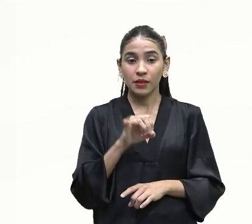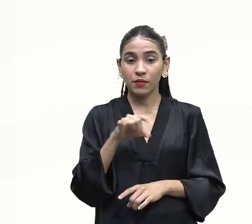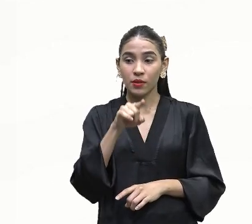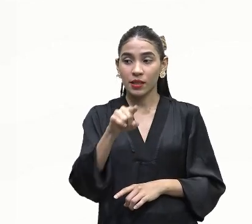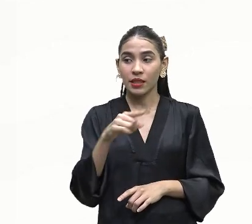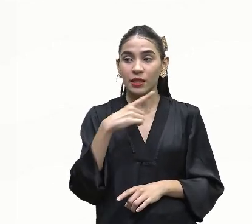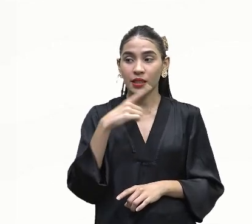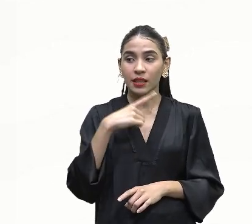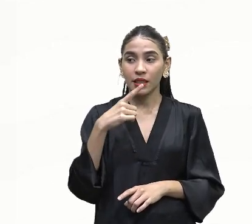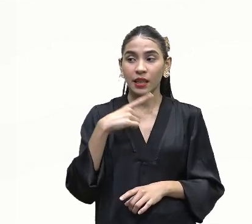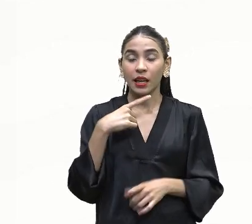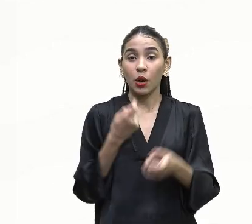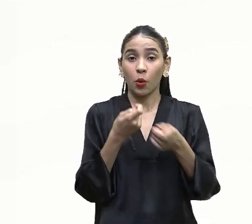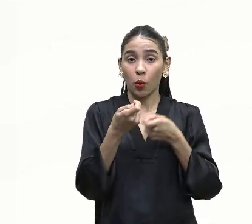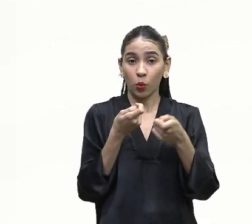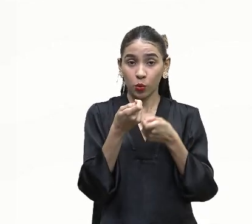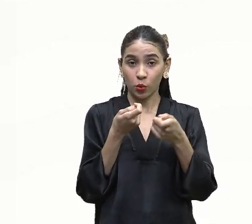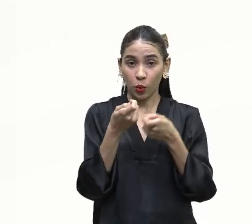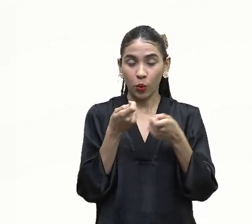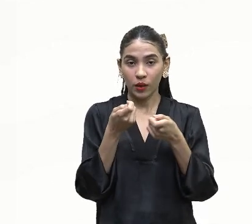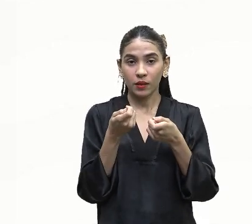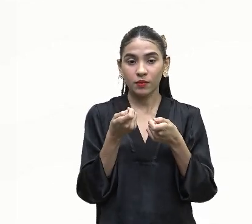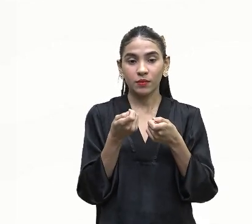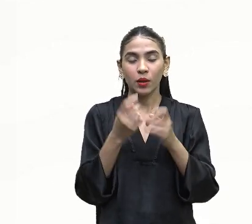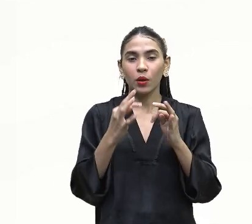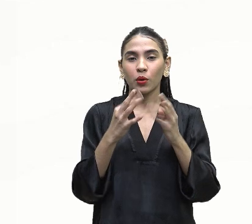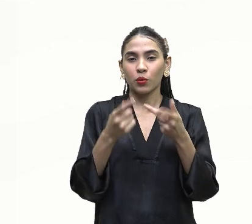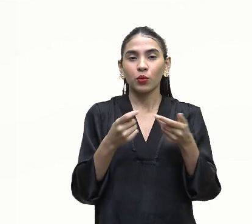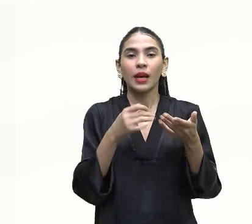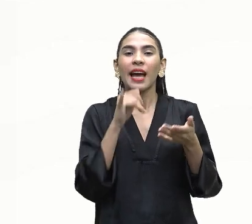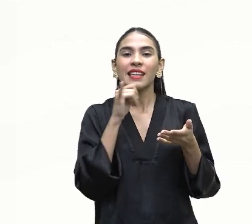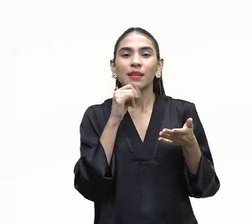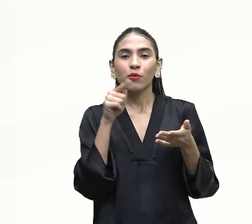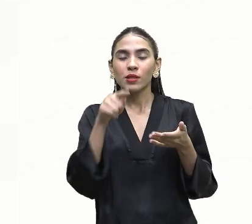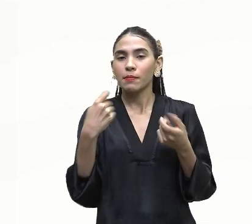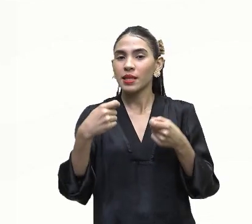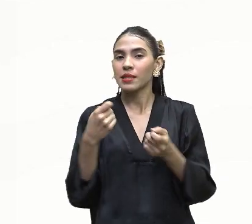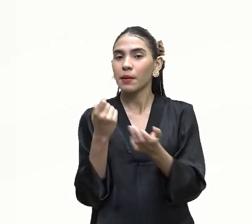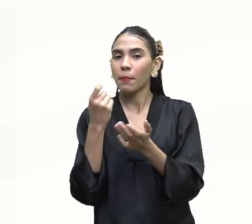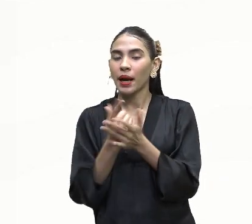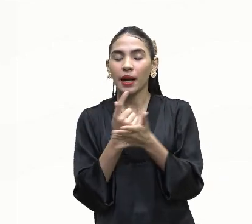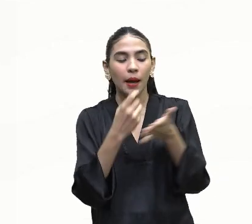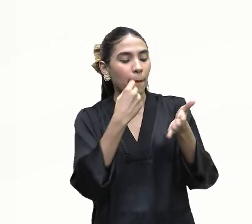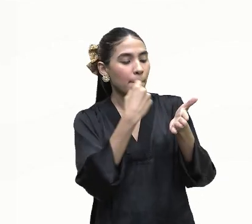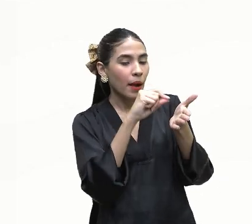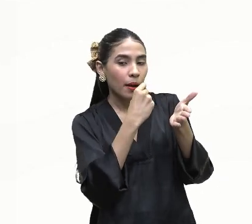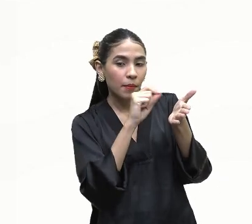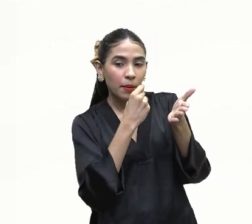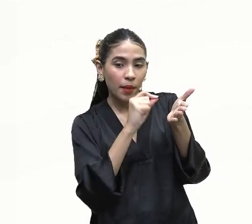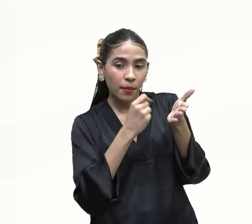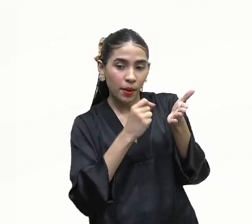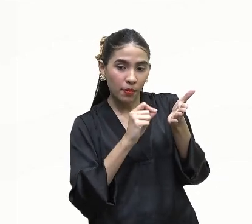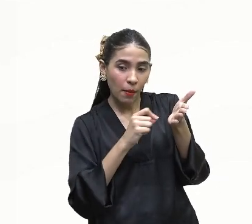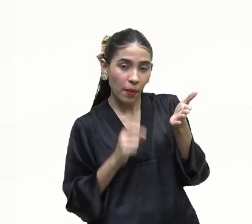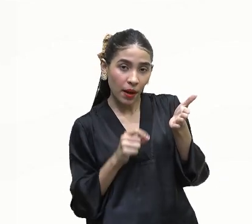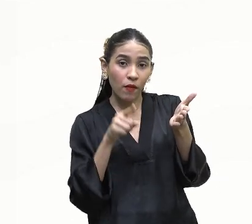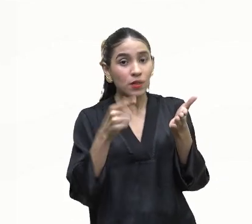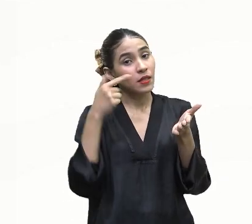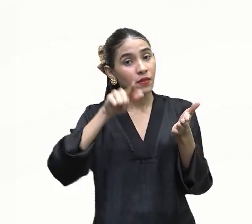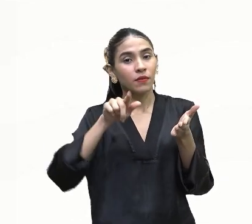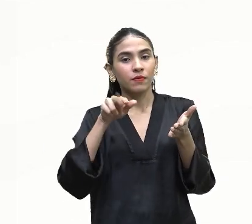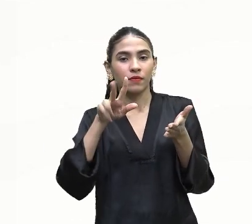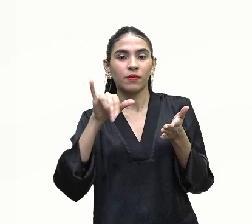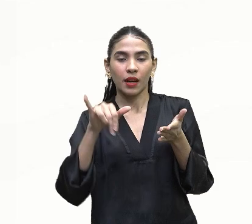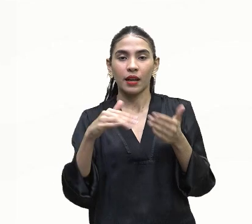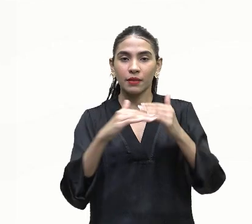disciplina, se você anotar tudo que você tem que pagar, tudo que você gasta, você vai conseguir